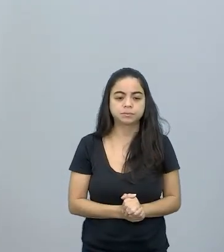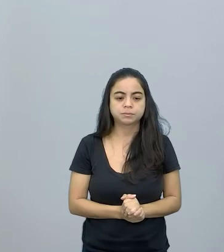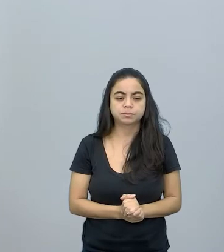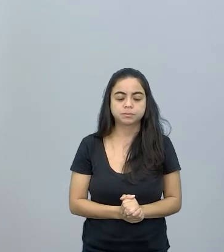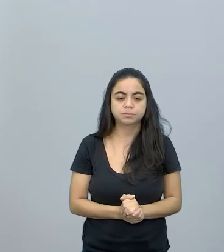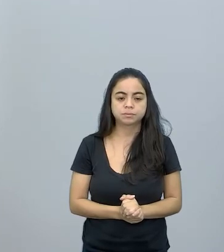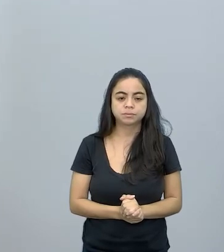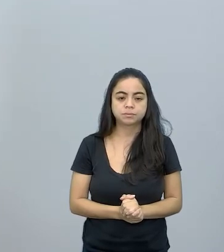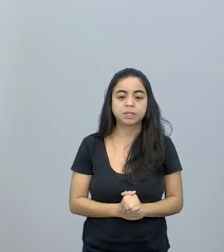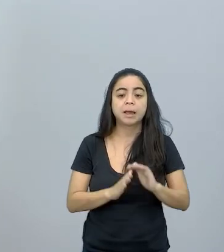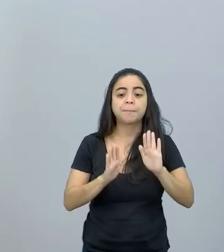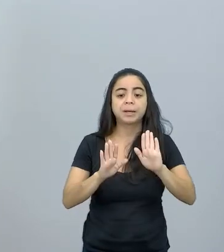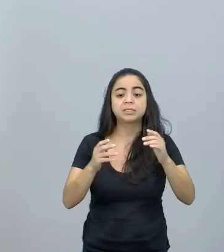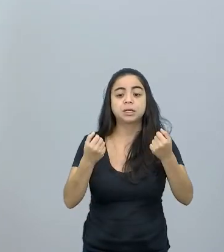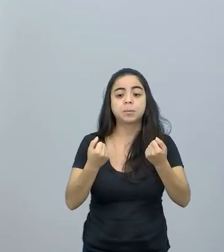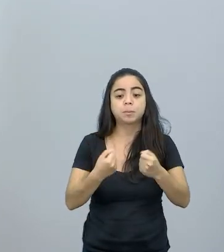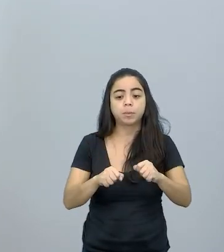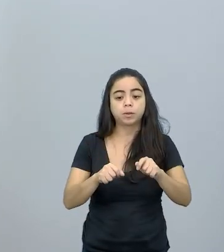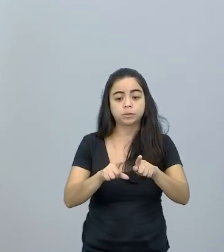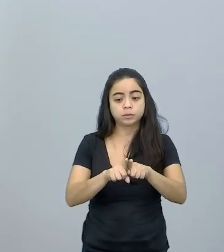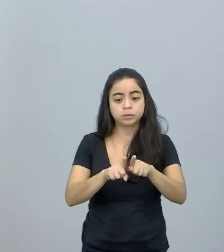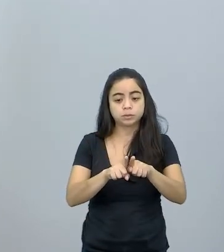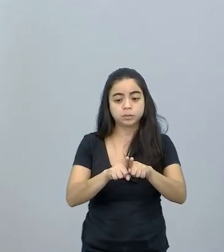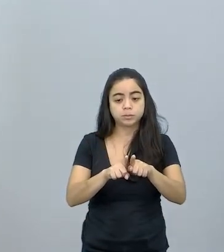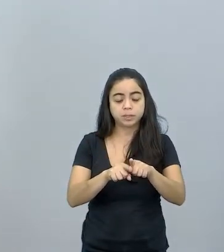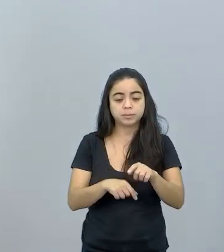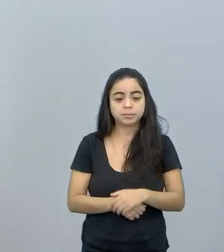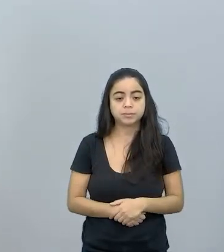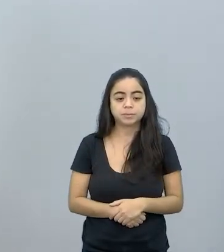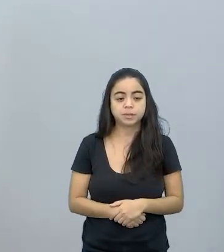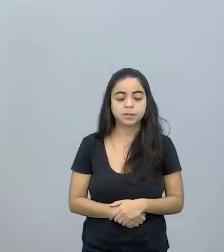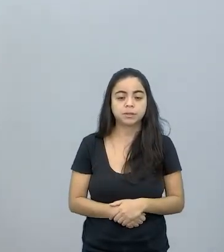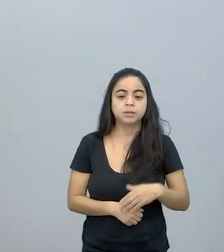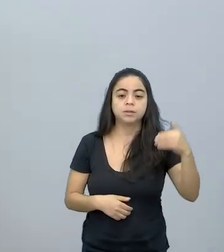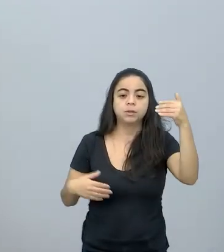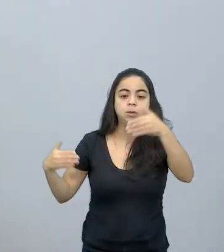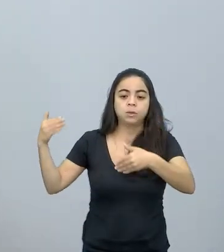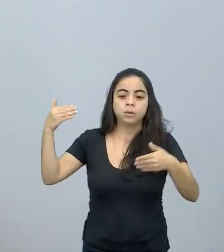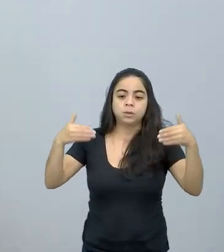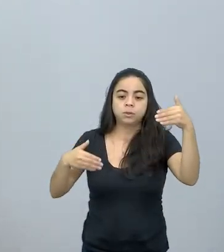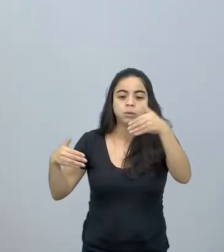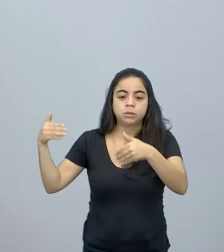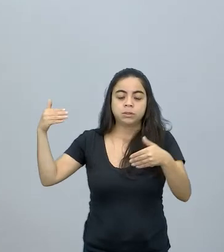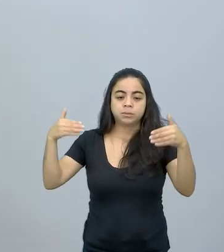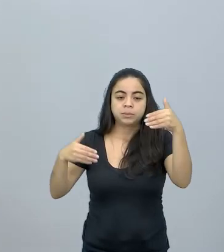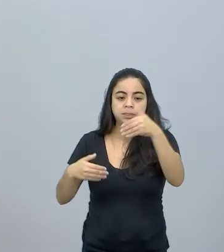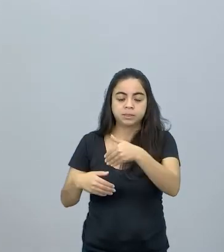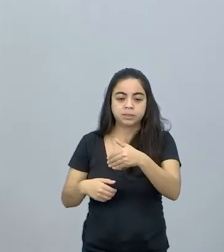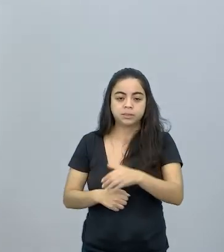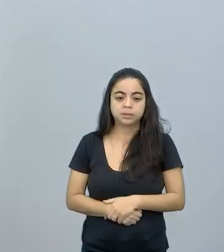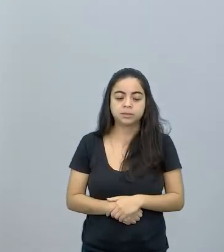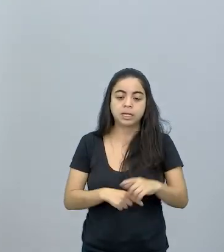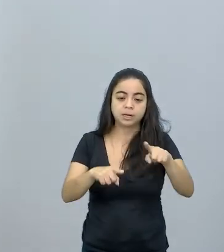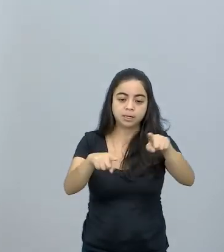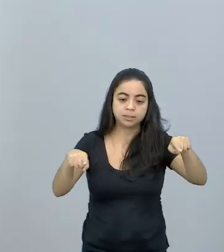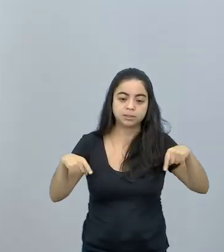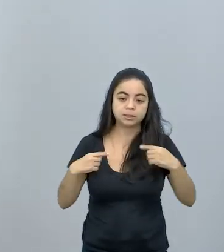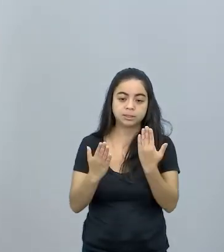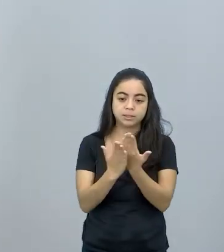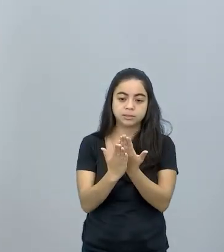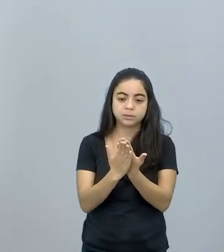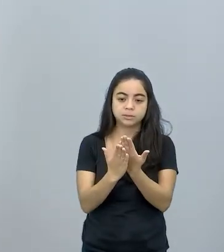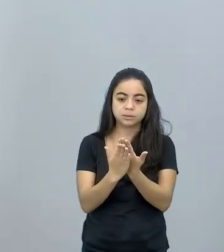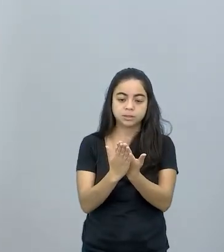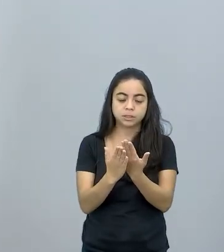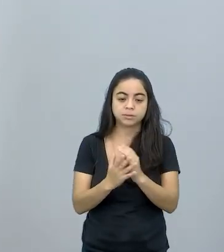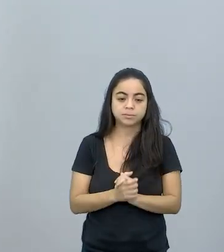Agora pode acontecer que os imigrantes, né, que vêm de fora, eles cheguem lá na sala de aula